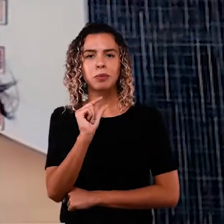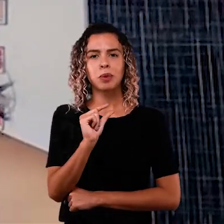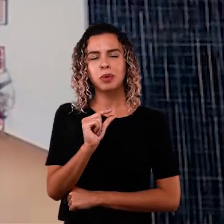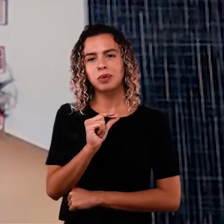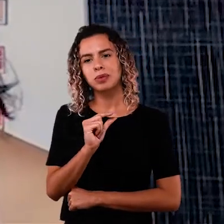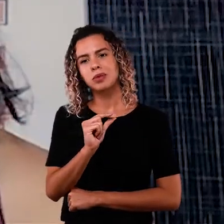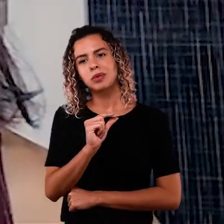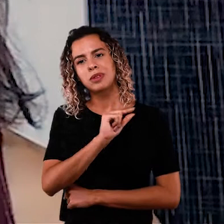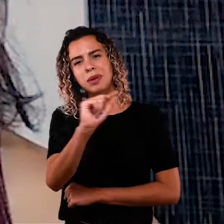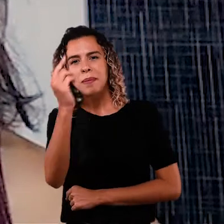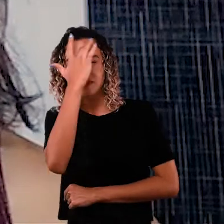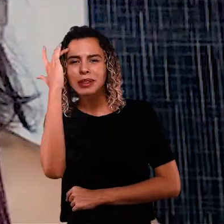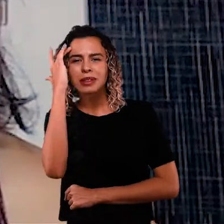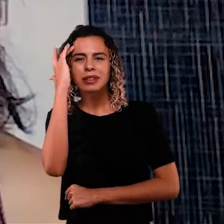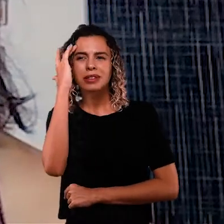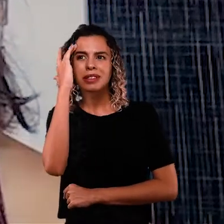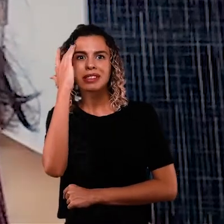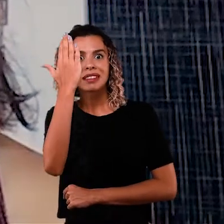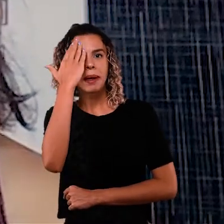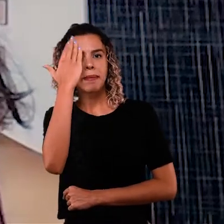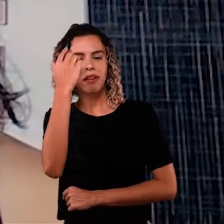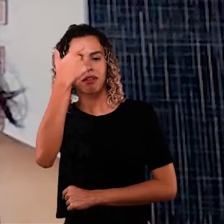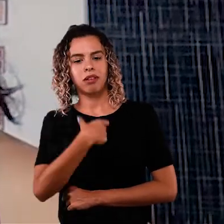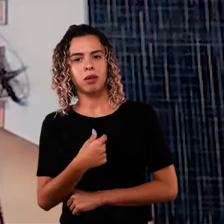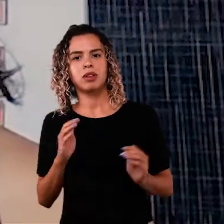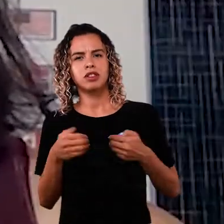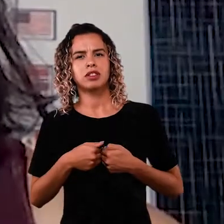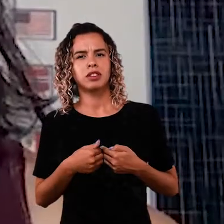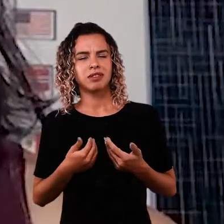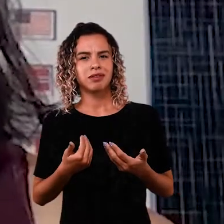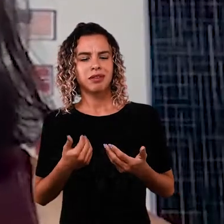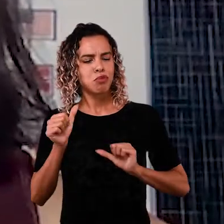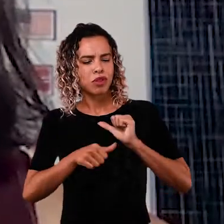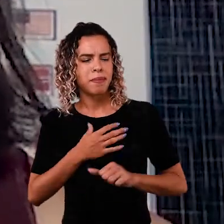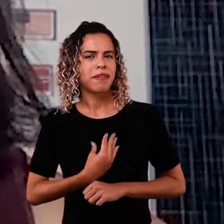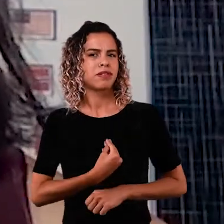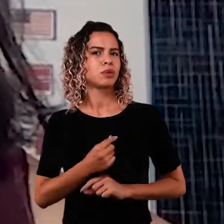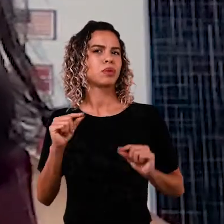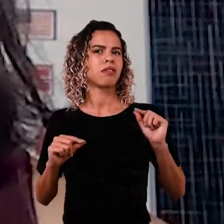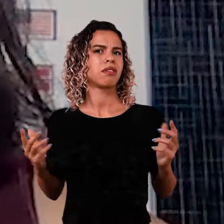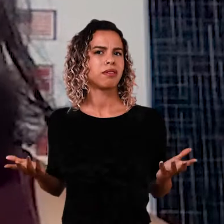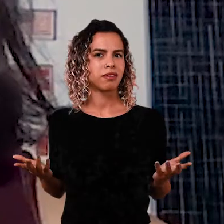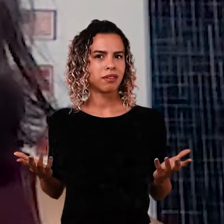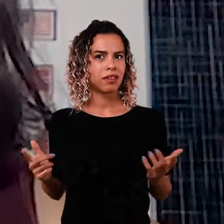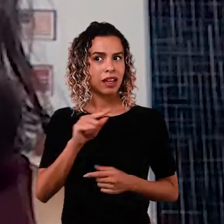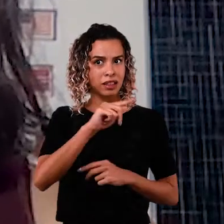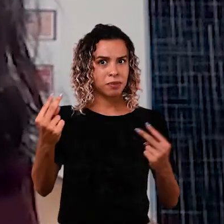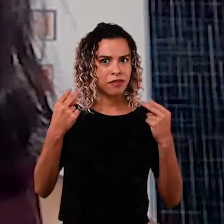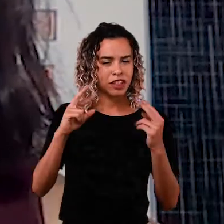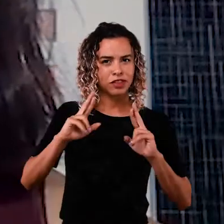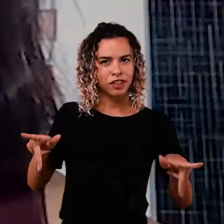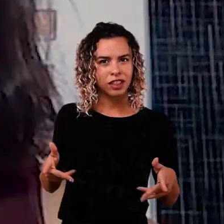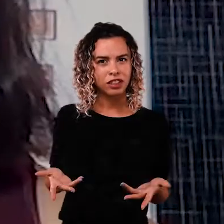envergonhada das pessoas terem que saber o que isso iria mudar na minha vida, se as pessoas iam